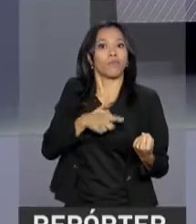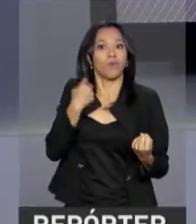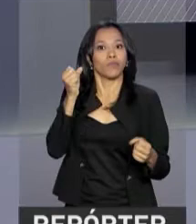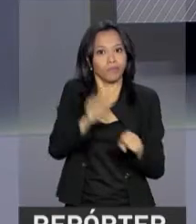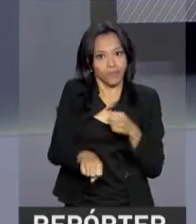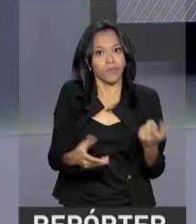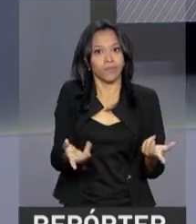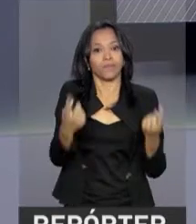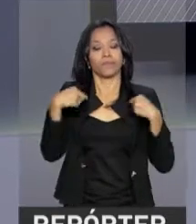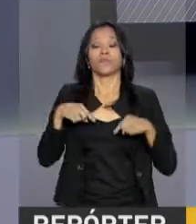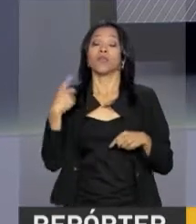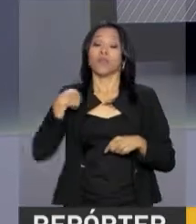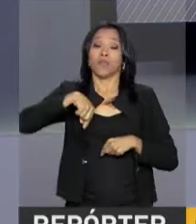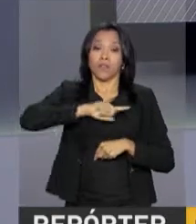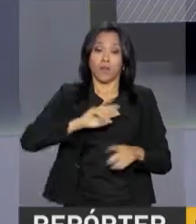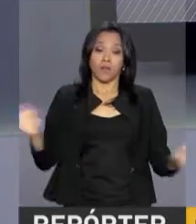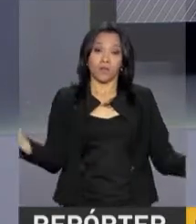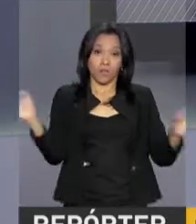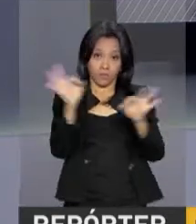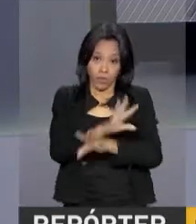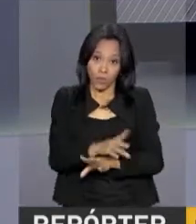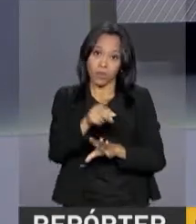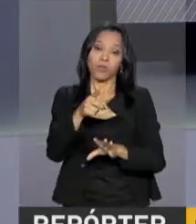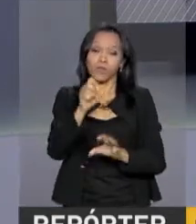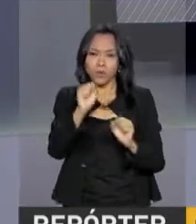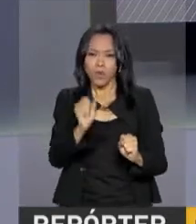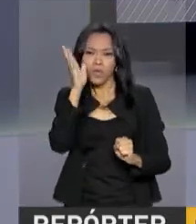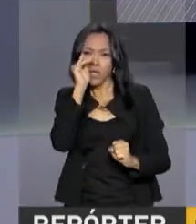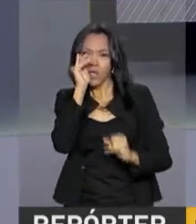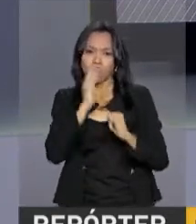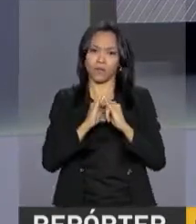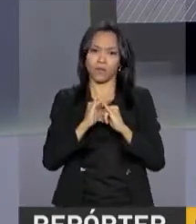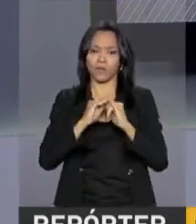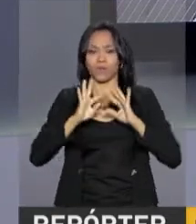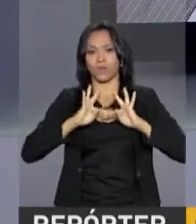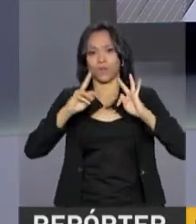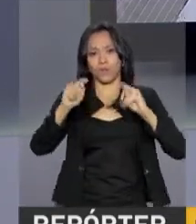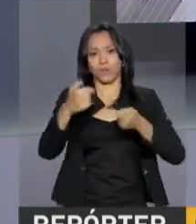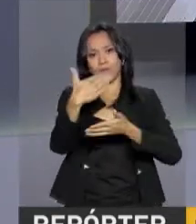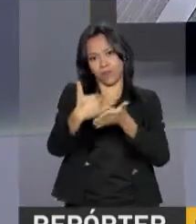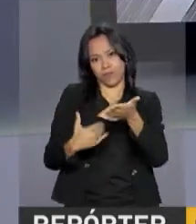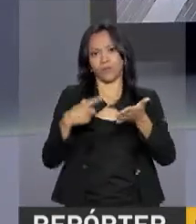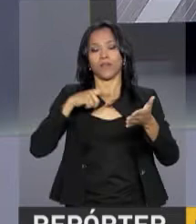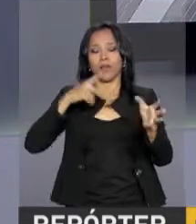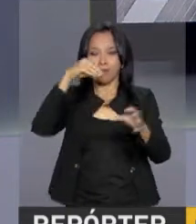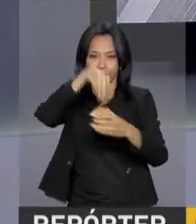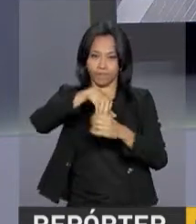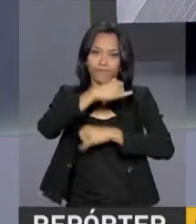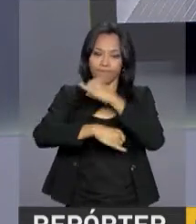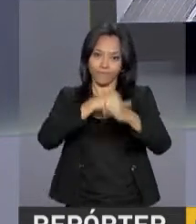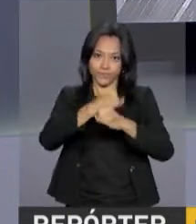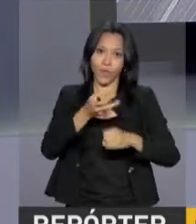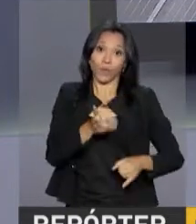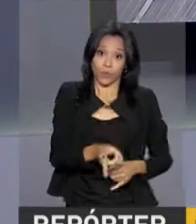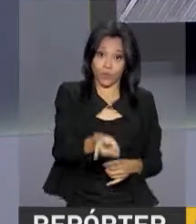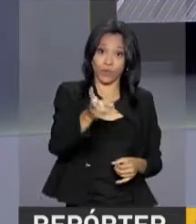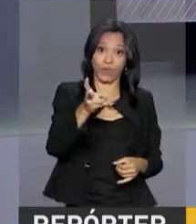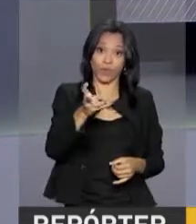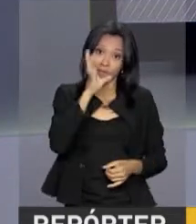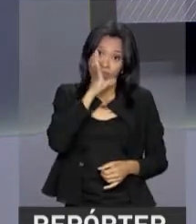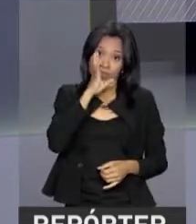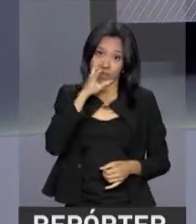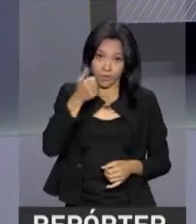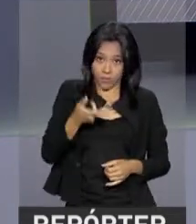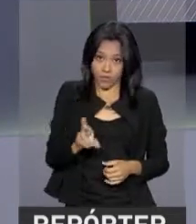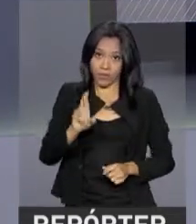Nós ficamos por aqui, mas você pode rever as reportagens no YouTube e toda a nossa programação também está na página da NBR na internet. Continue com a